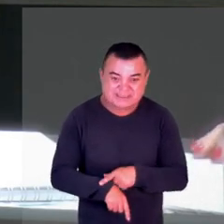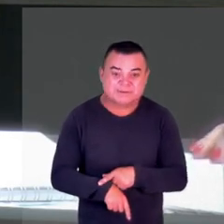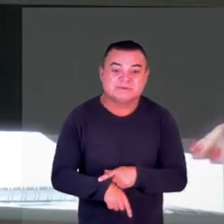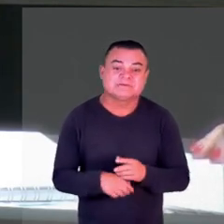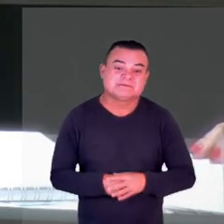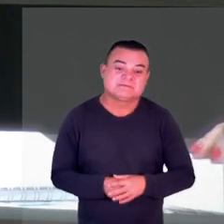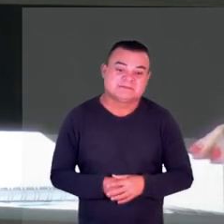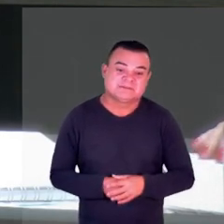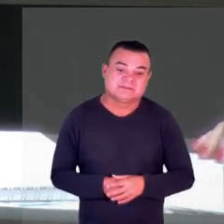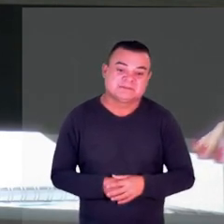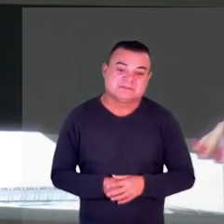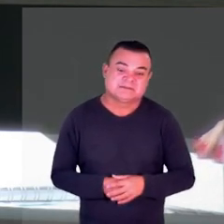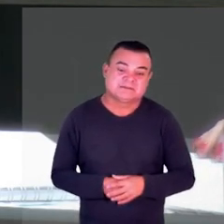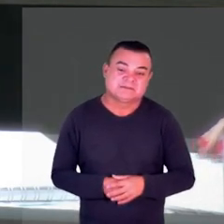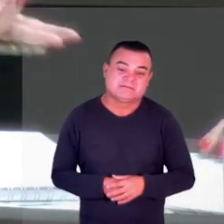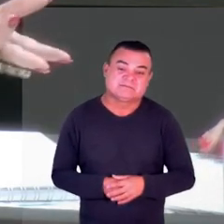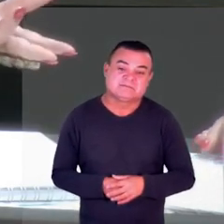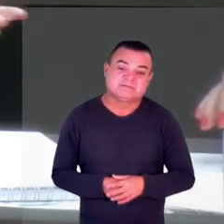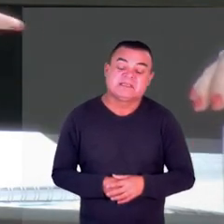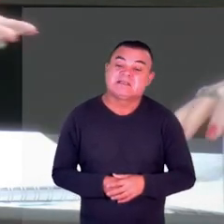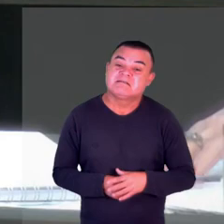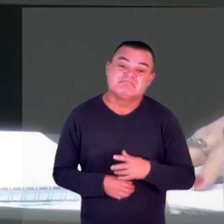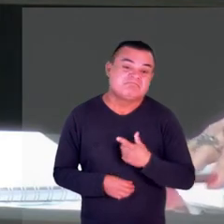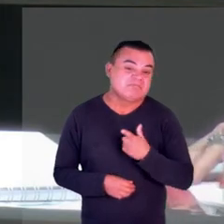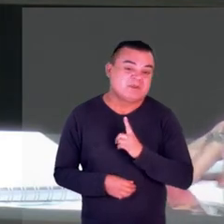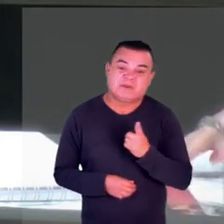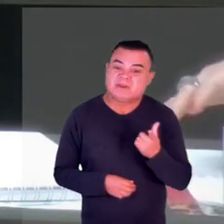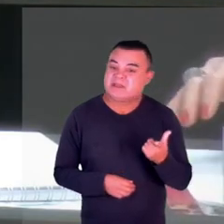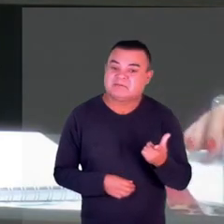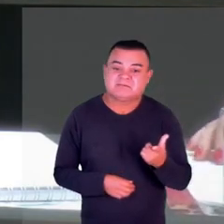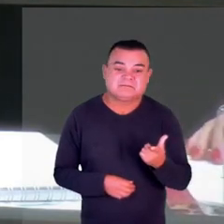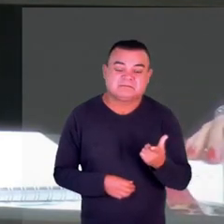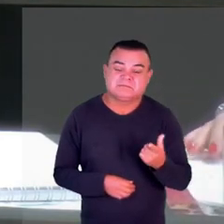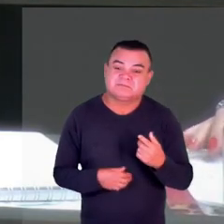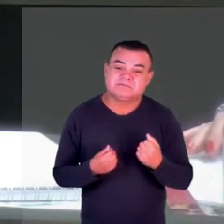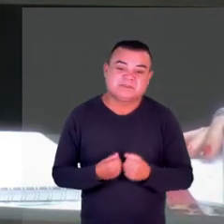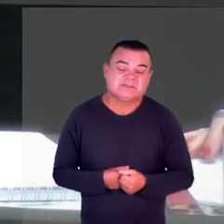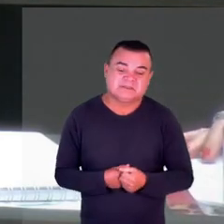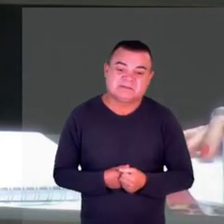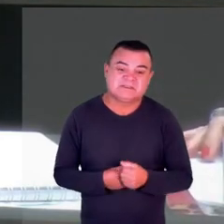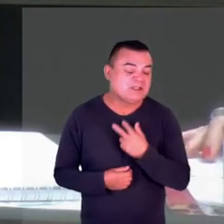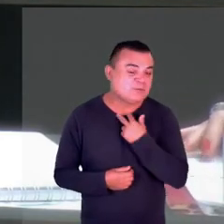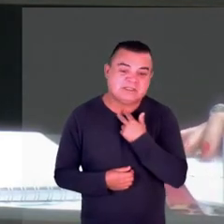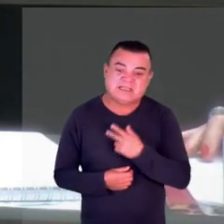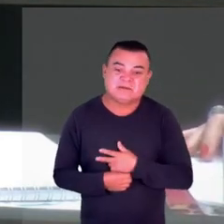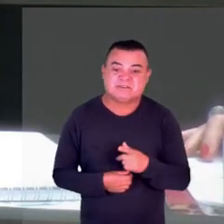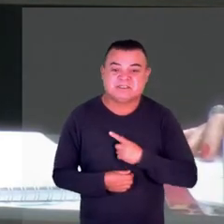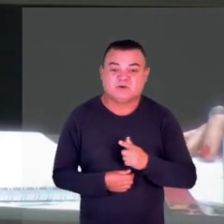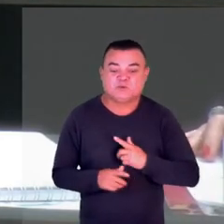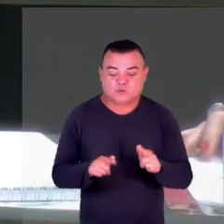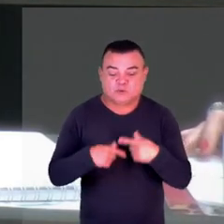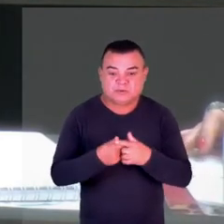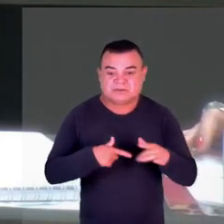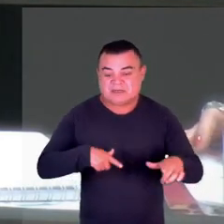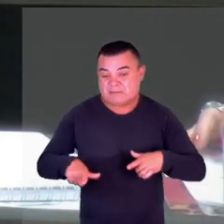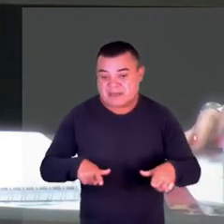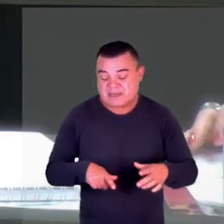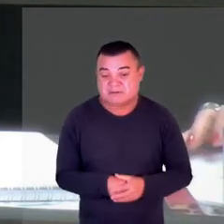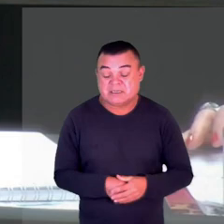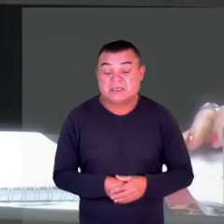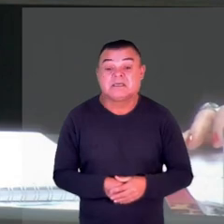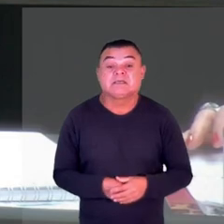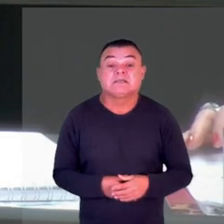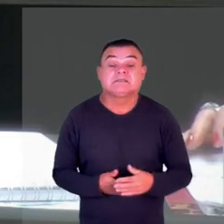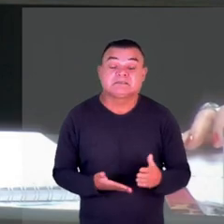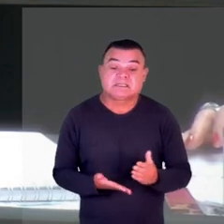gente não vai ter grupo de trabalho mais né não preciso perguntar não tem mais condição de fazer eh Talvez pensar num outro formato em que o